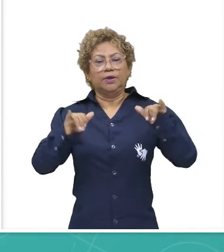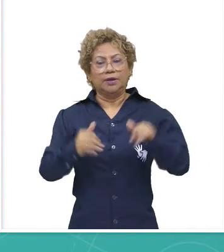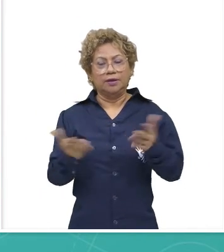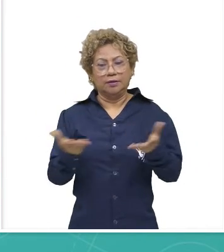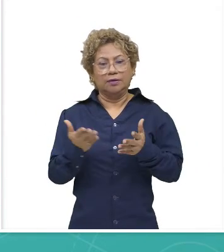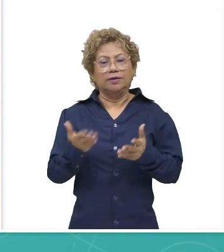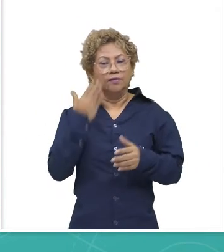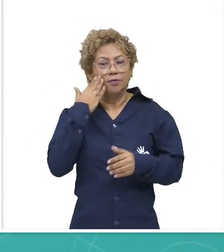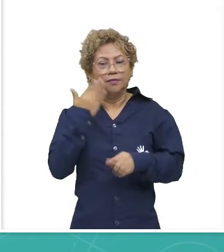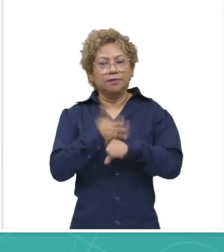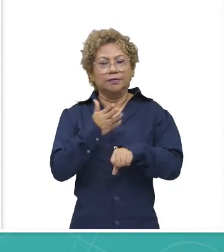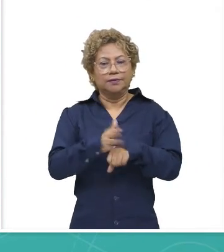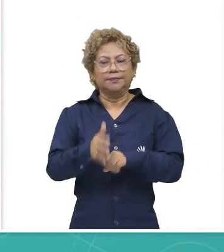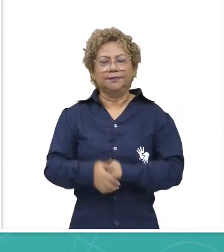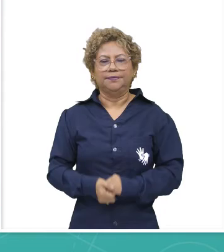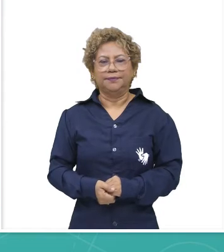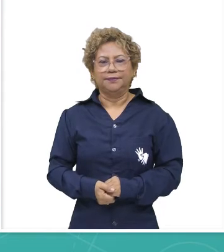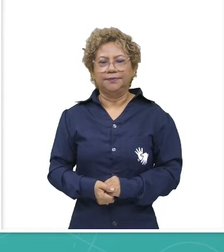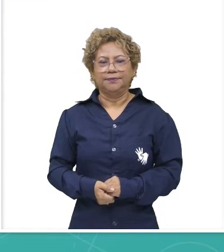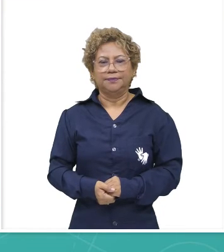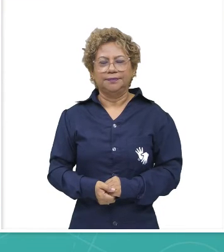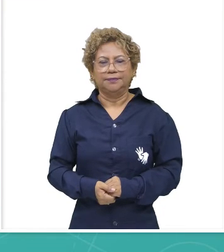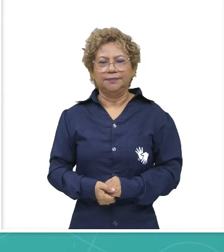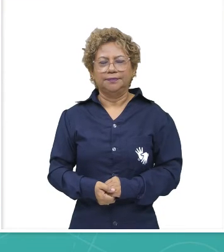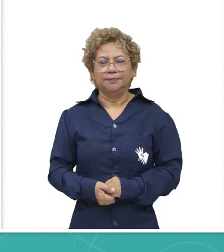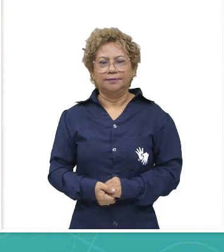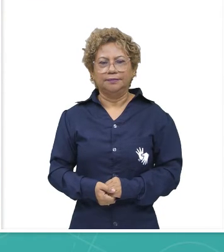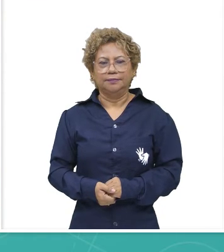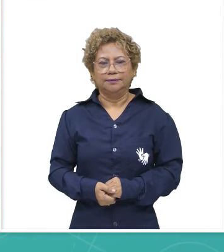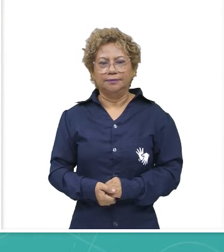dinâmica local interativa.